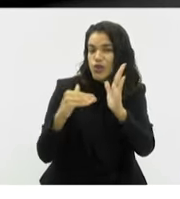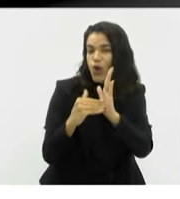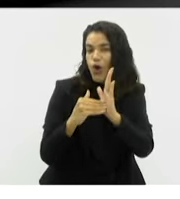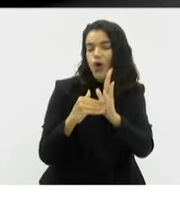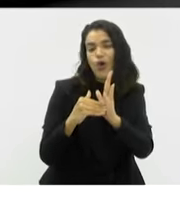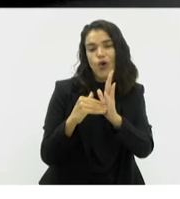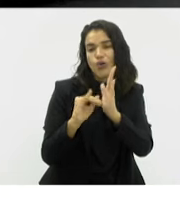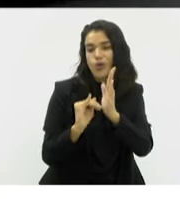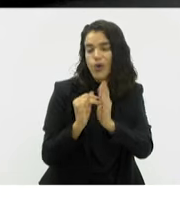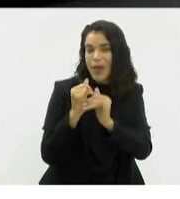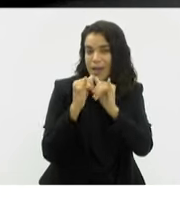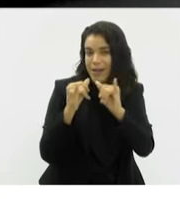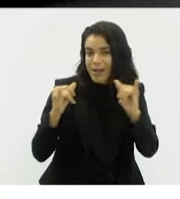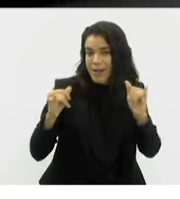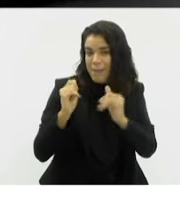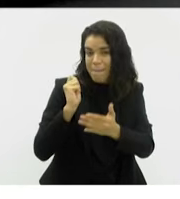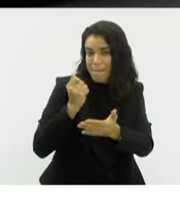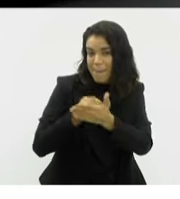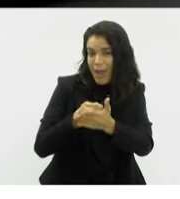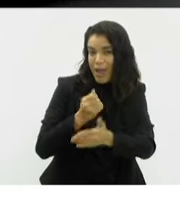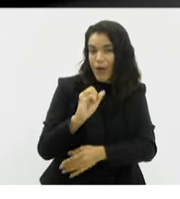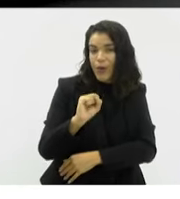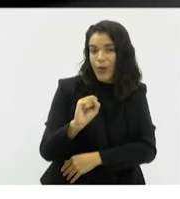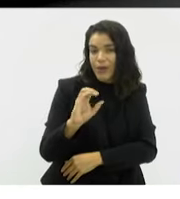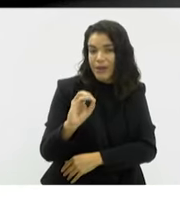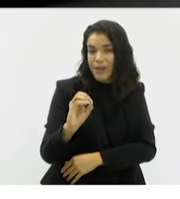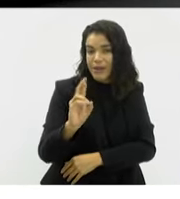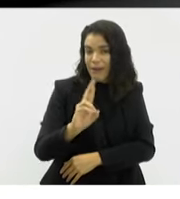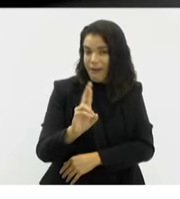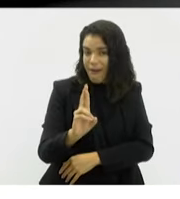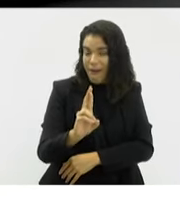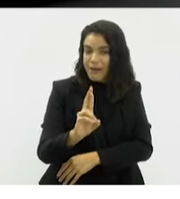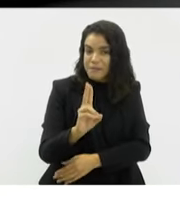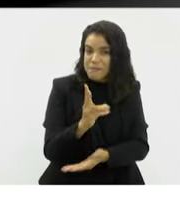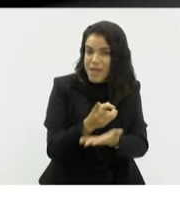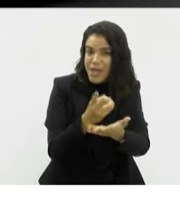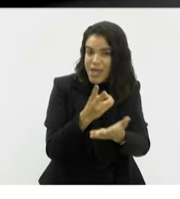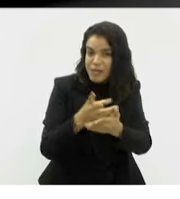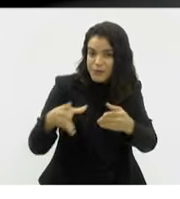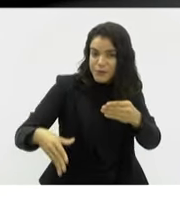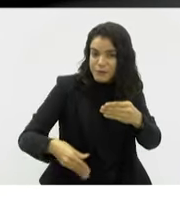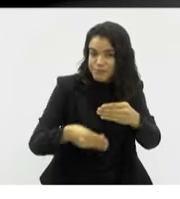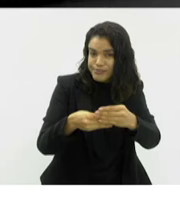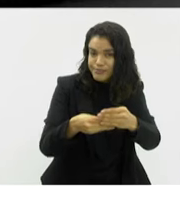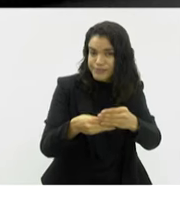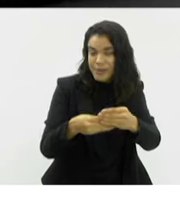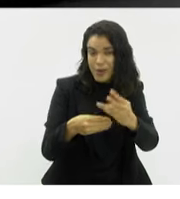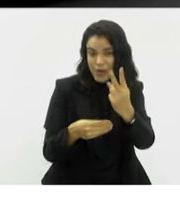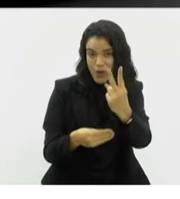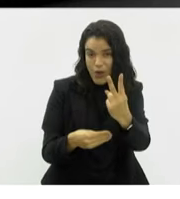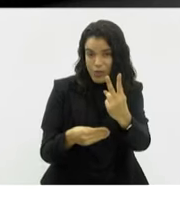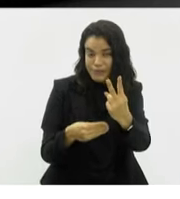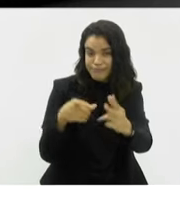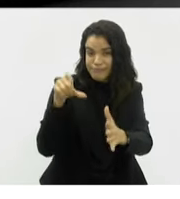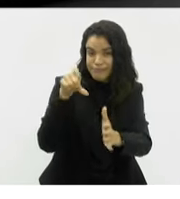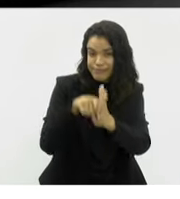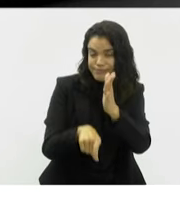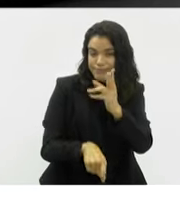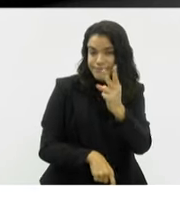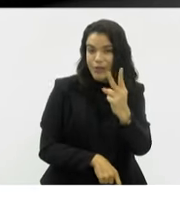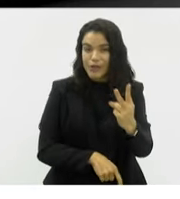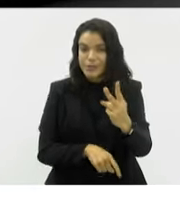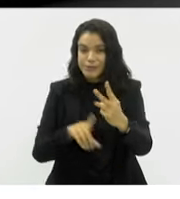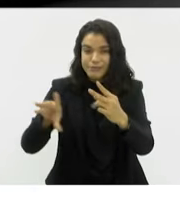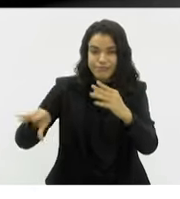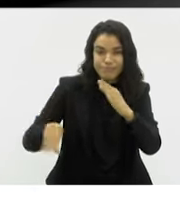paga também R$ 80,00 por ele. Então, você está com uma bitributação. Então, isto foi uma